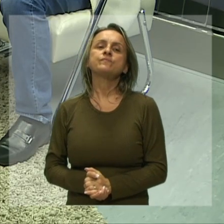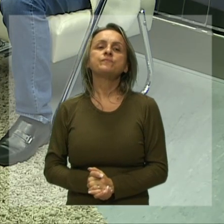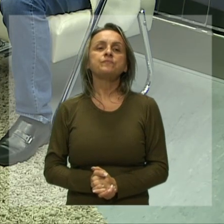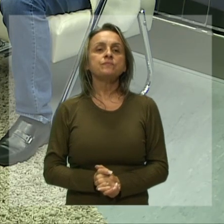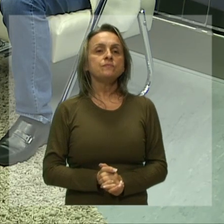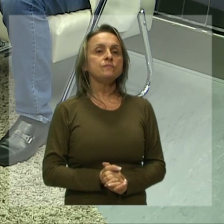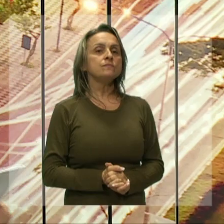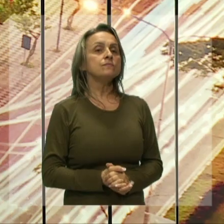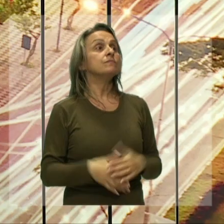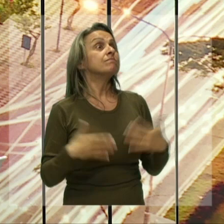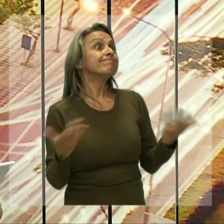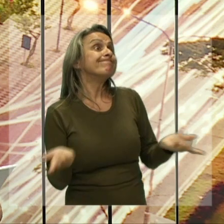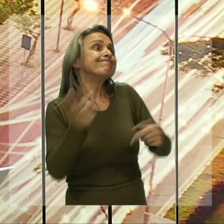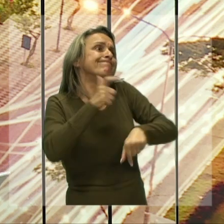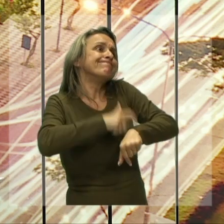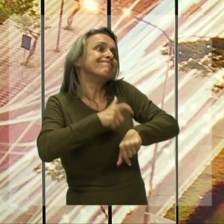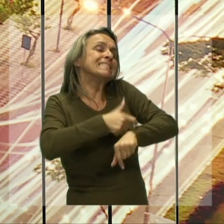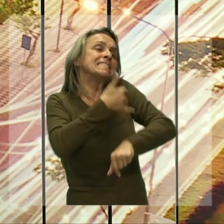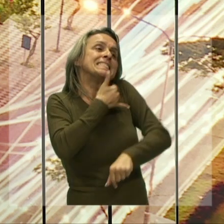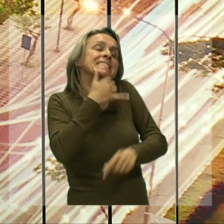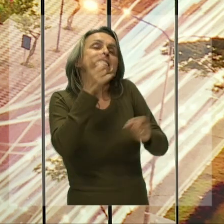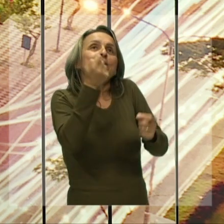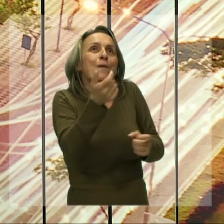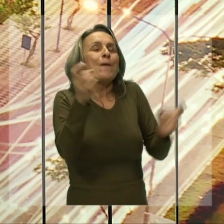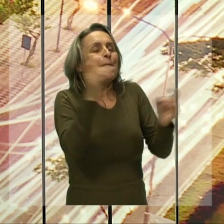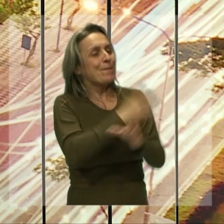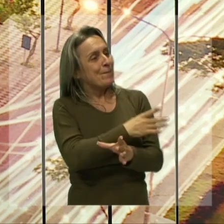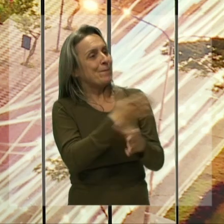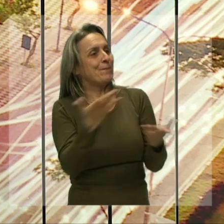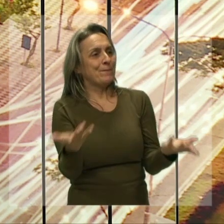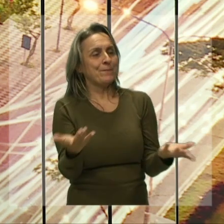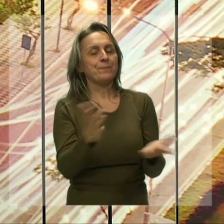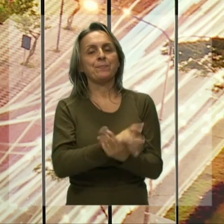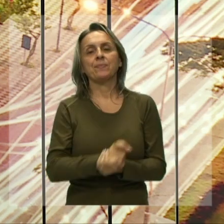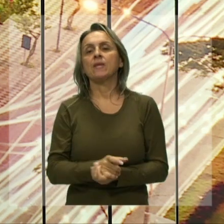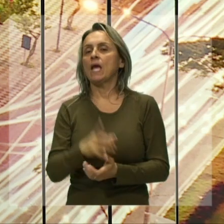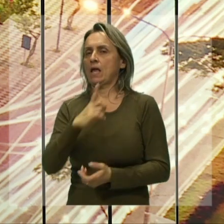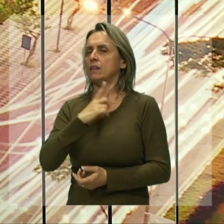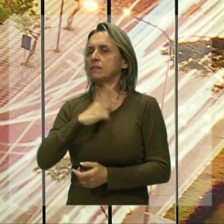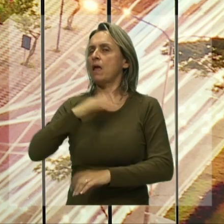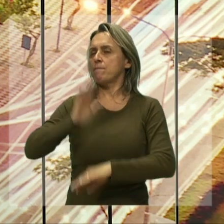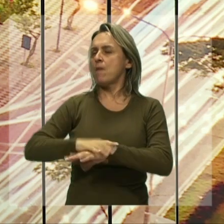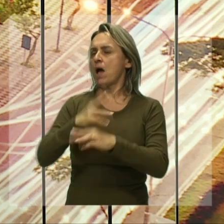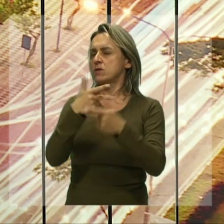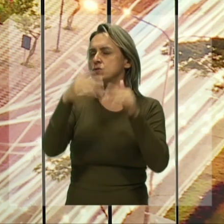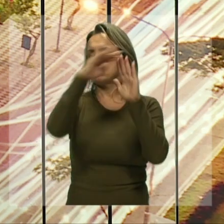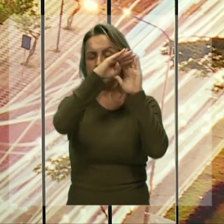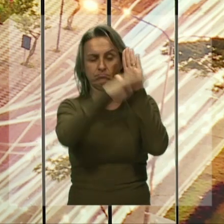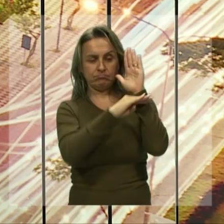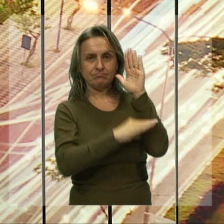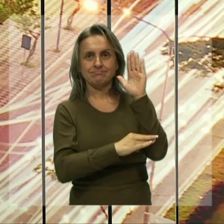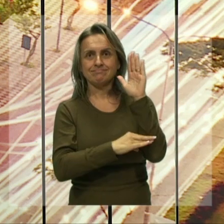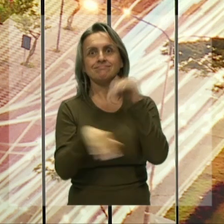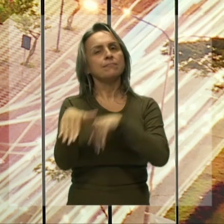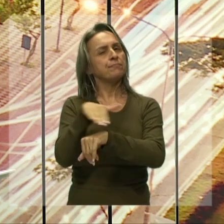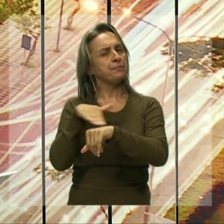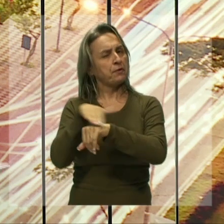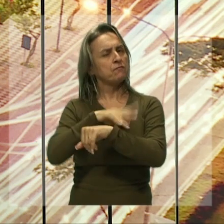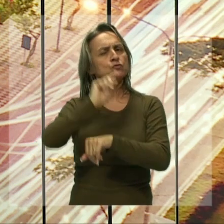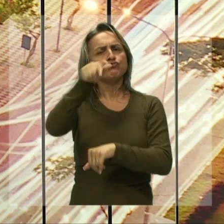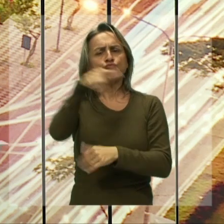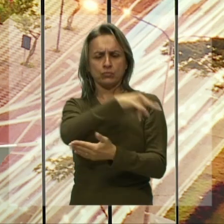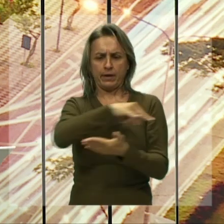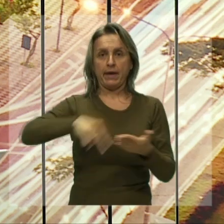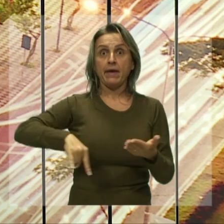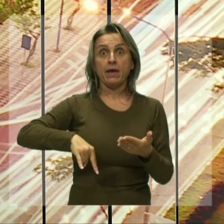Bom, vereador, nosso tempo infelizmente está chegando ao fim. A gente teria e tem algumas outras pautas para tratar, requerimentos